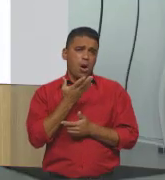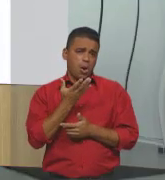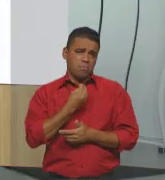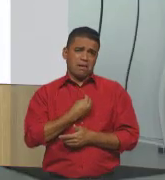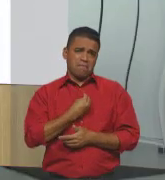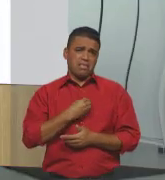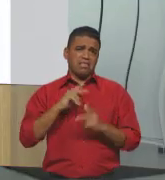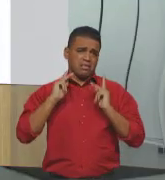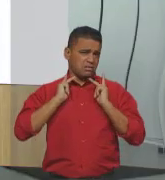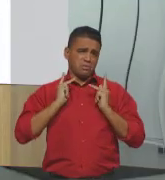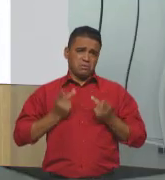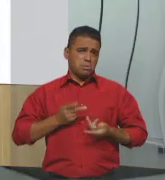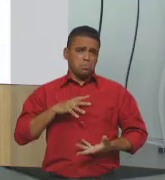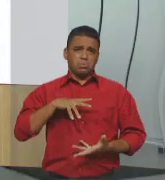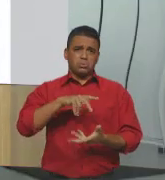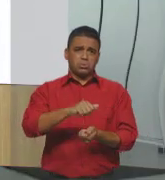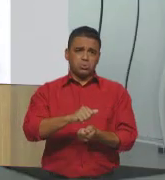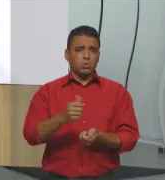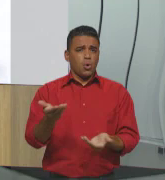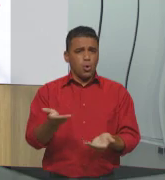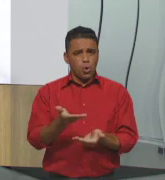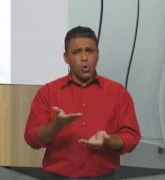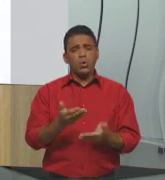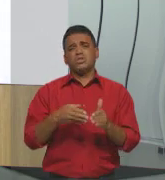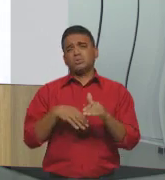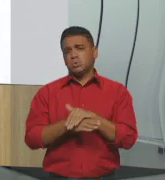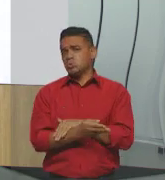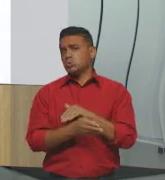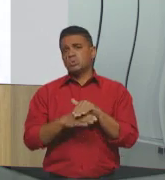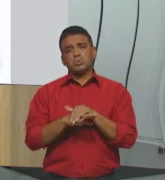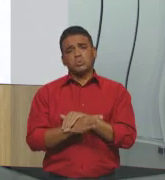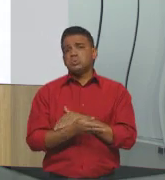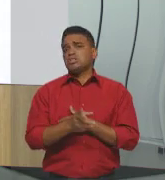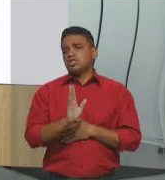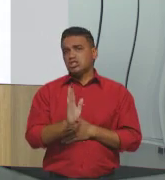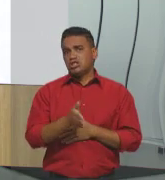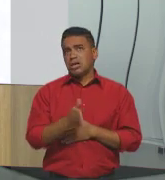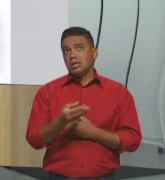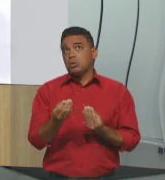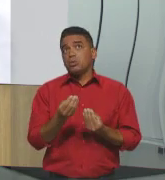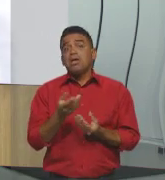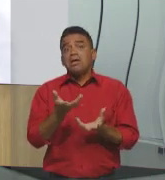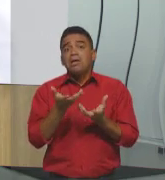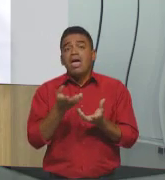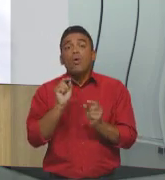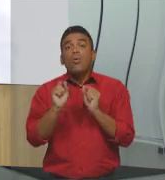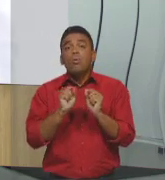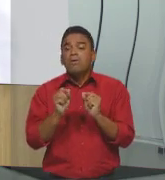utilizados atualmente, dependendo para qual fim e como que eu vou utilizá-lo.